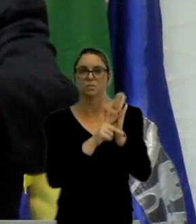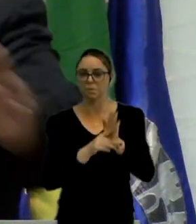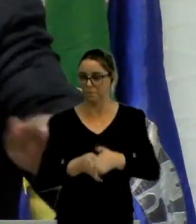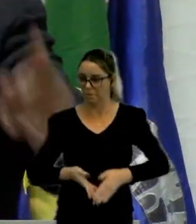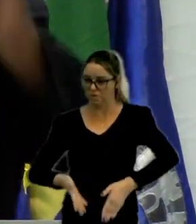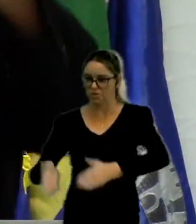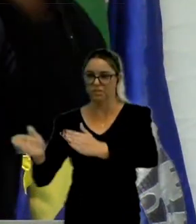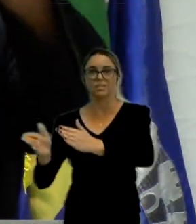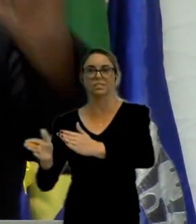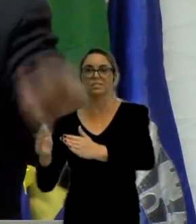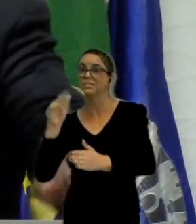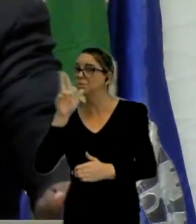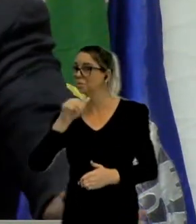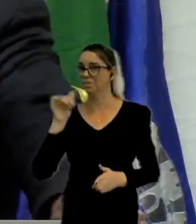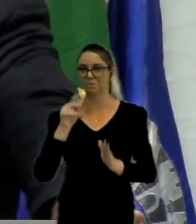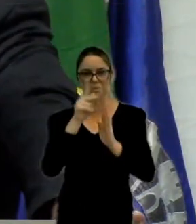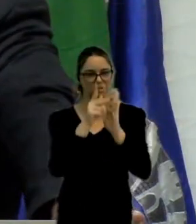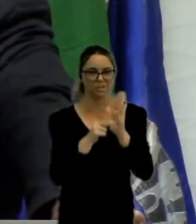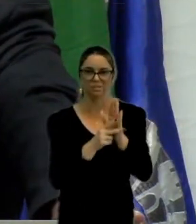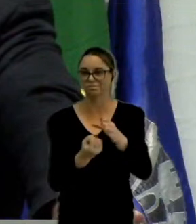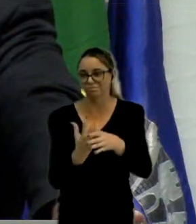Espírito Santo. Nunca teve um projeto.